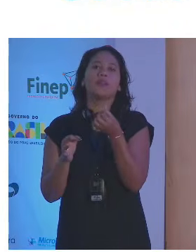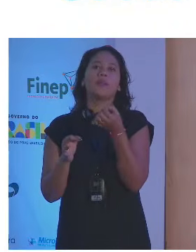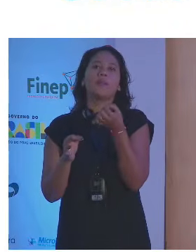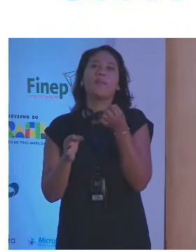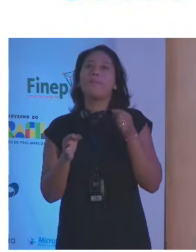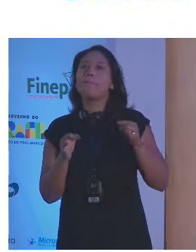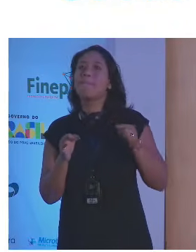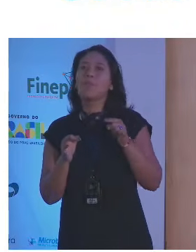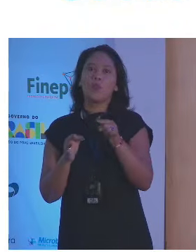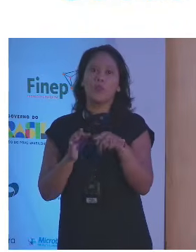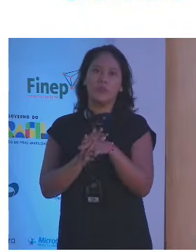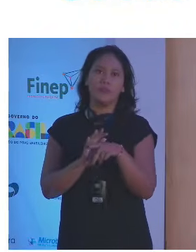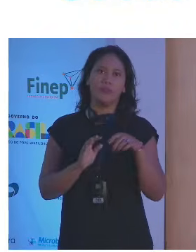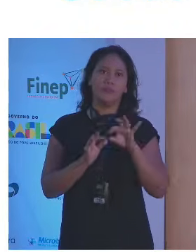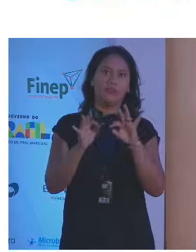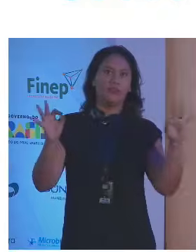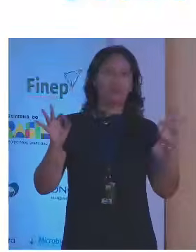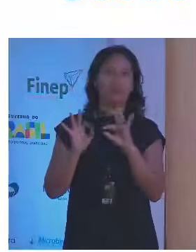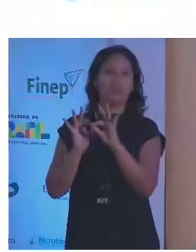quadrados, aproximadamente.